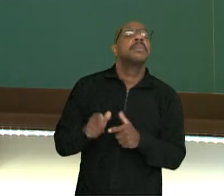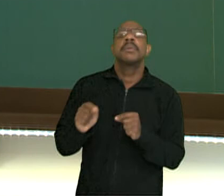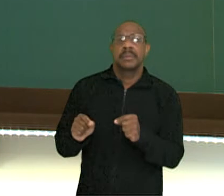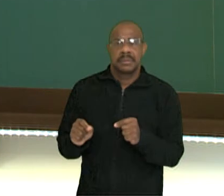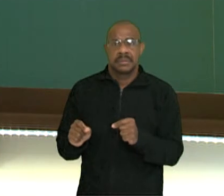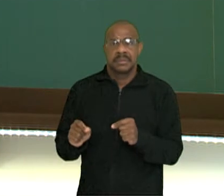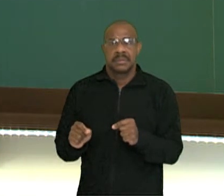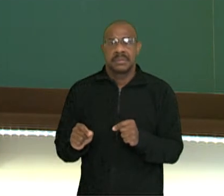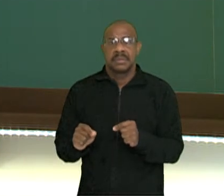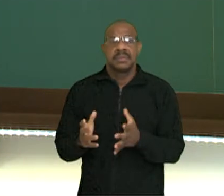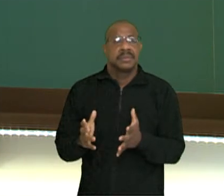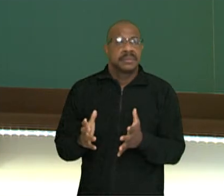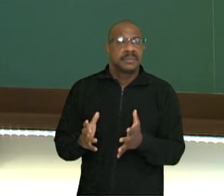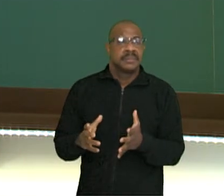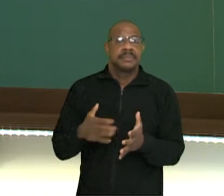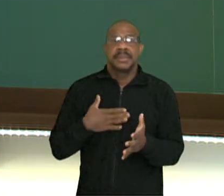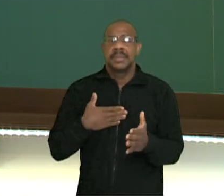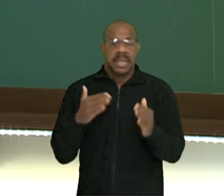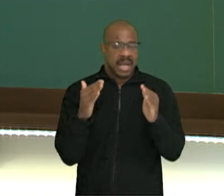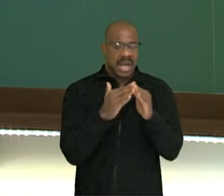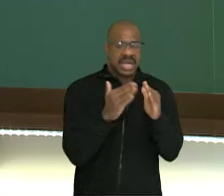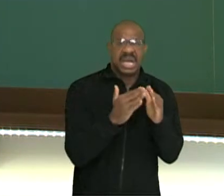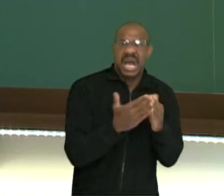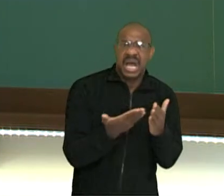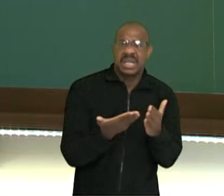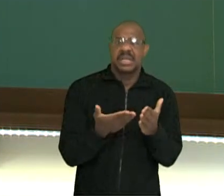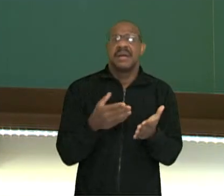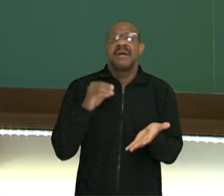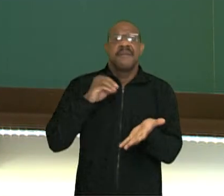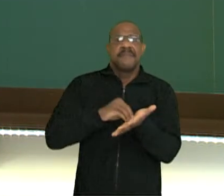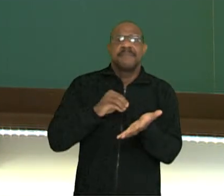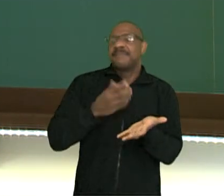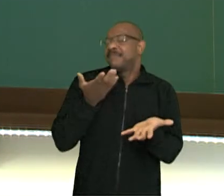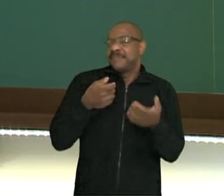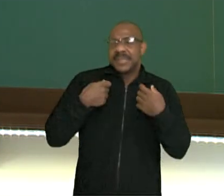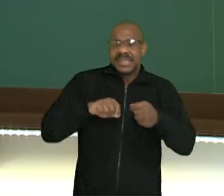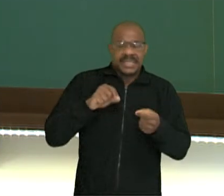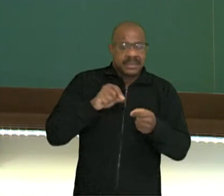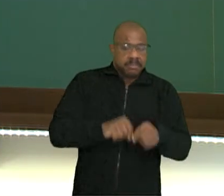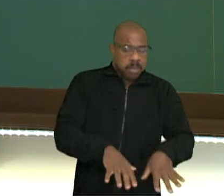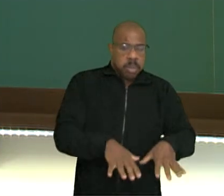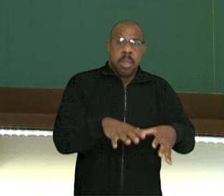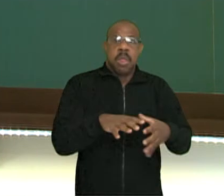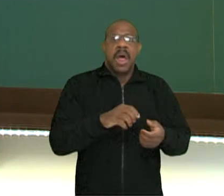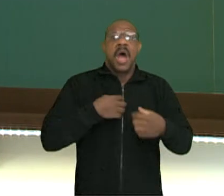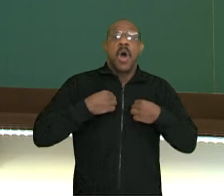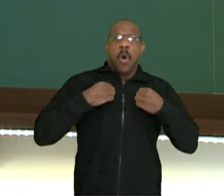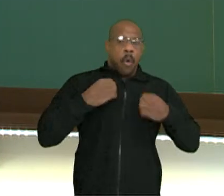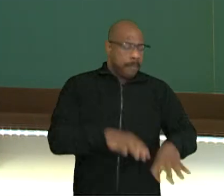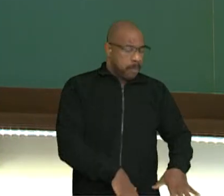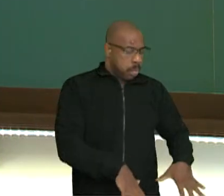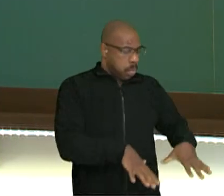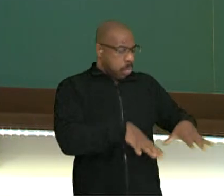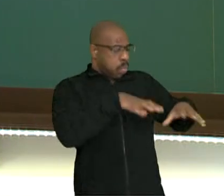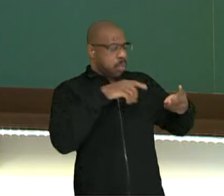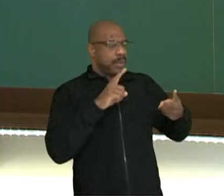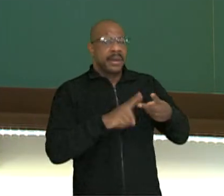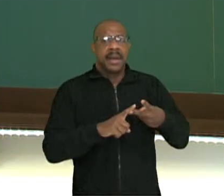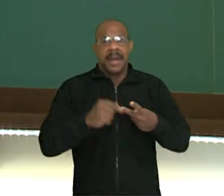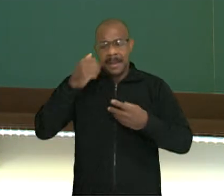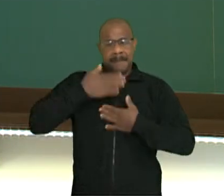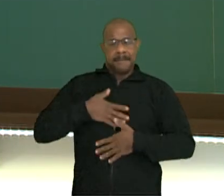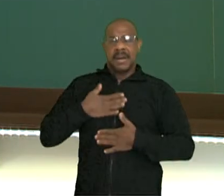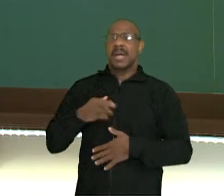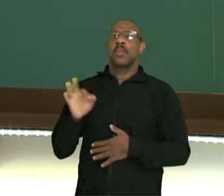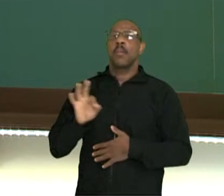o acúmulo na minha casa de lavagem de roupa, de lavagem de louça, a falta de água até para o banho. Então, eu tenho que